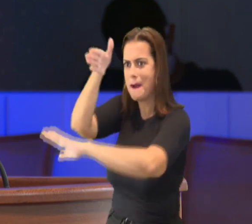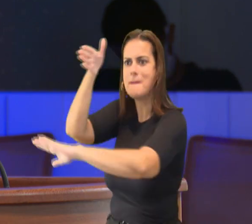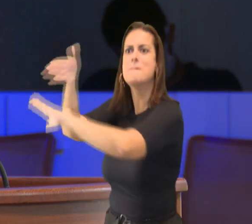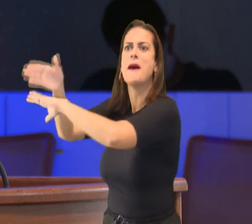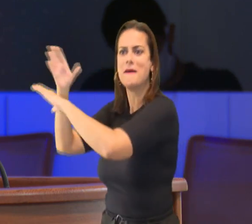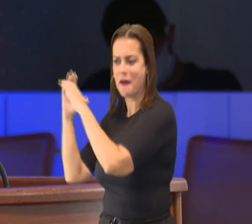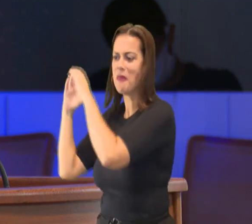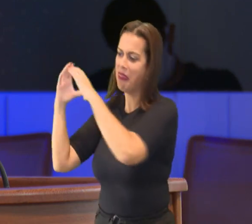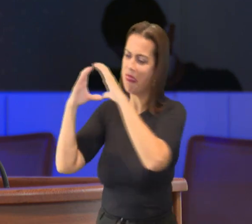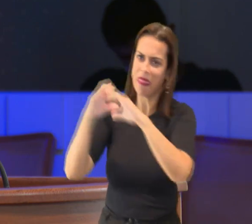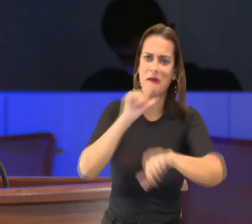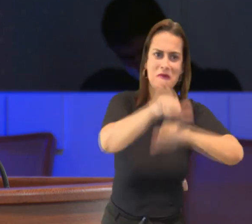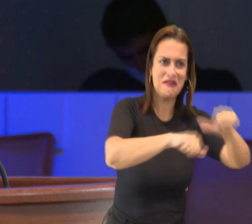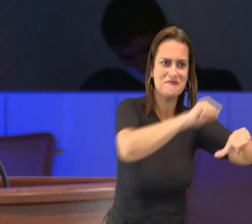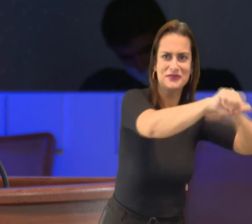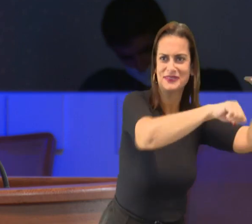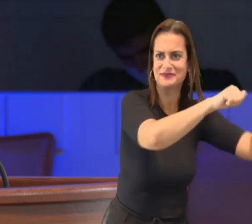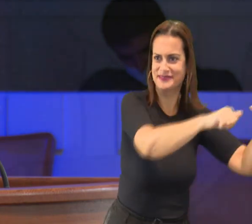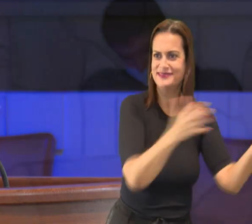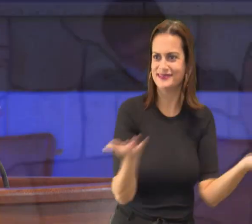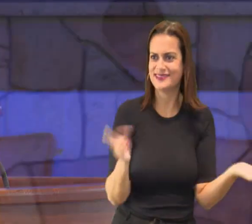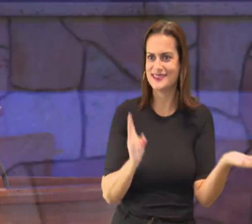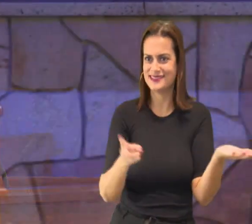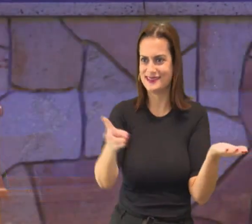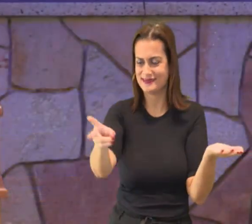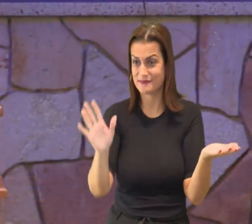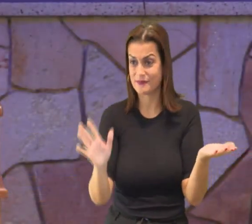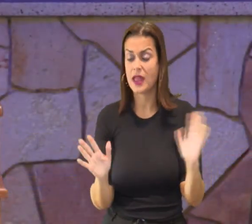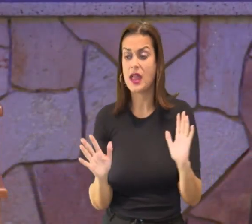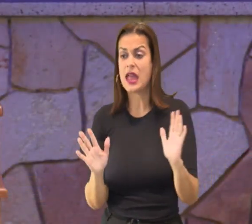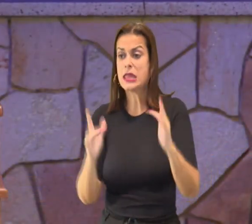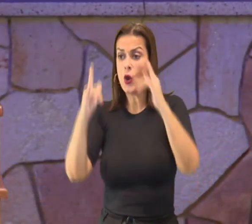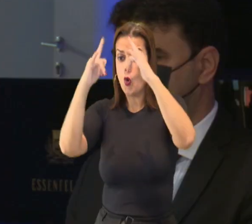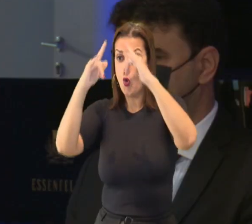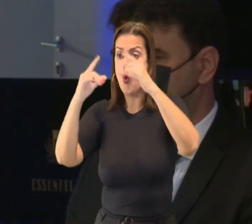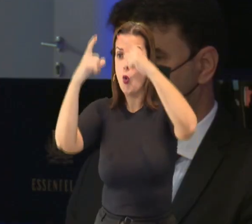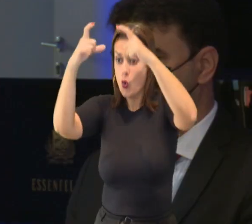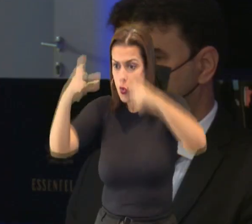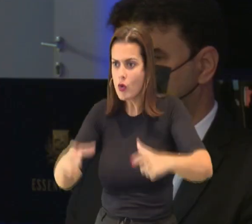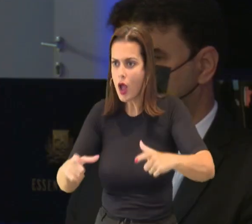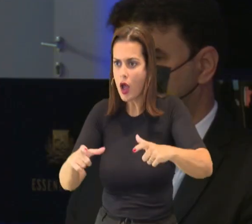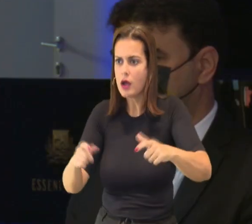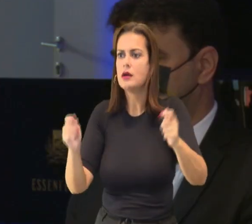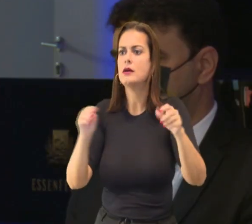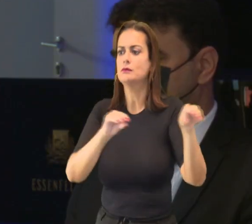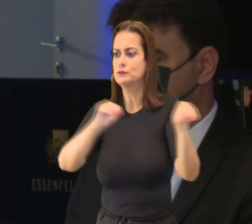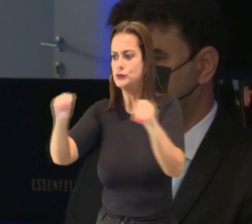A tenda do encontro, ela passa a ser um instrumento móvel,